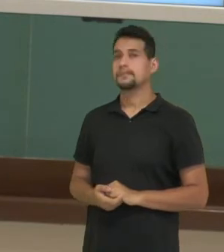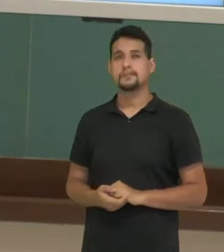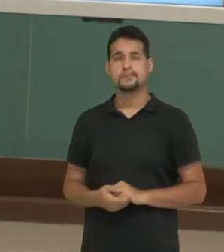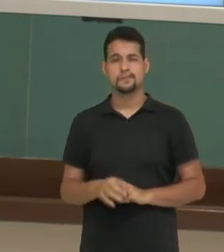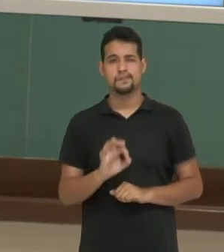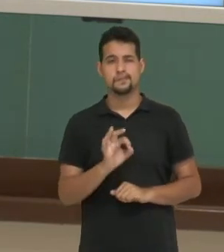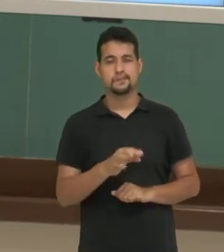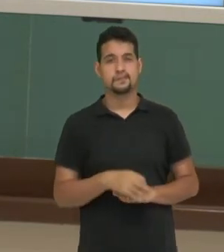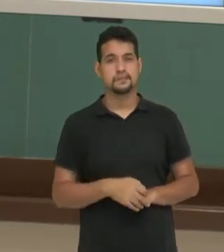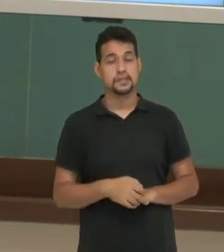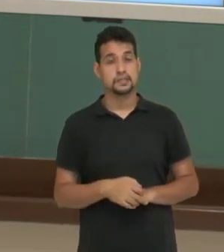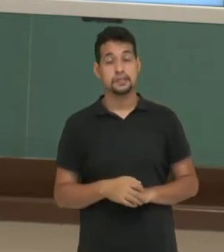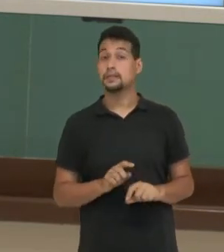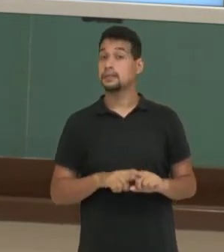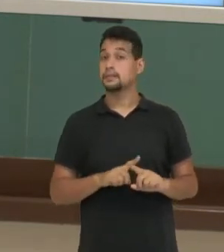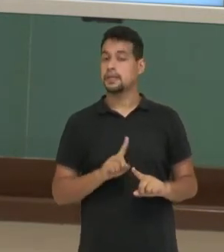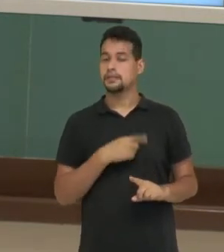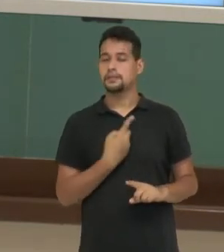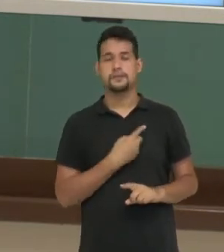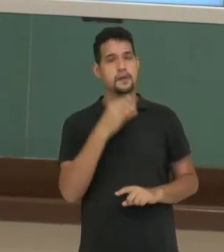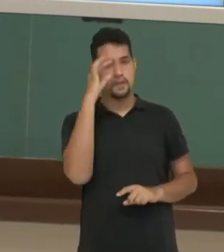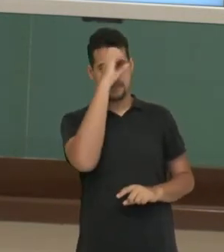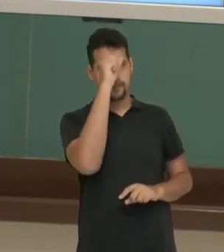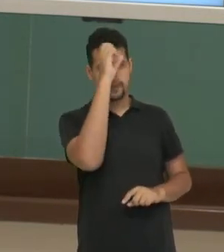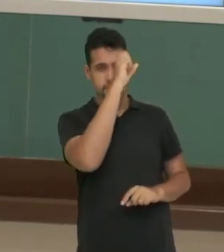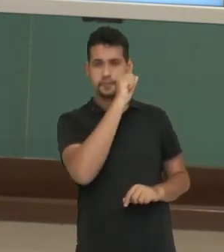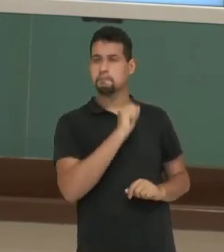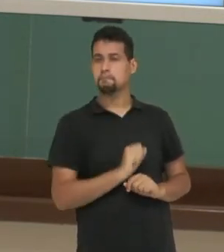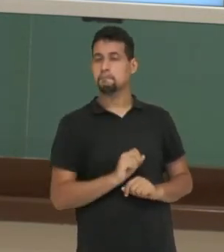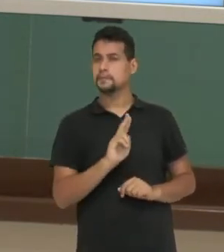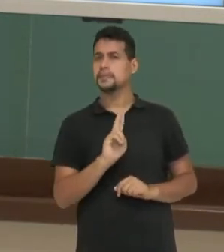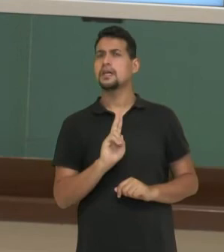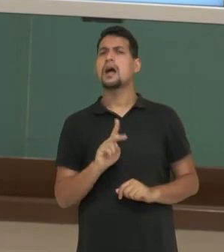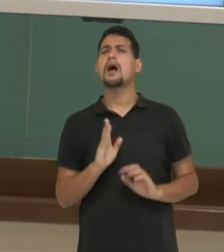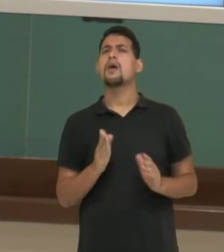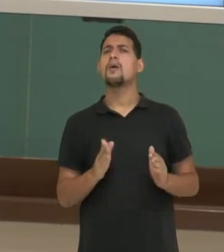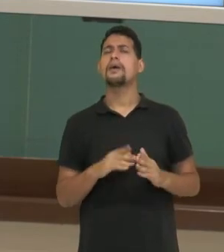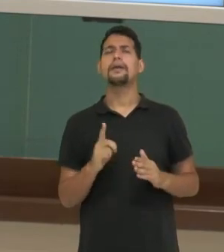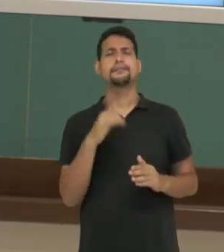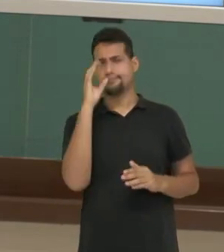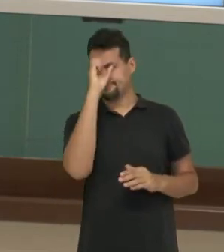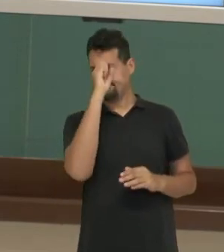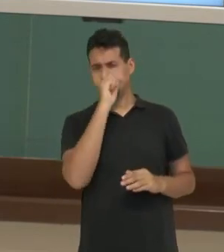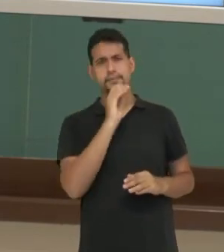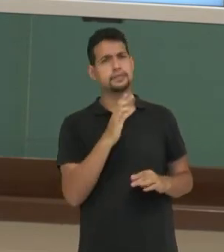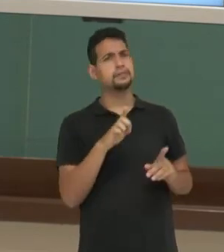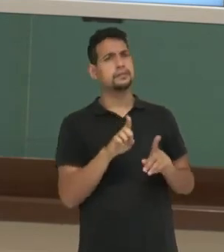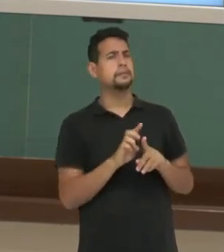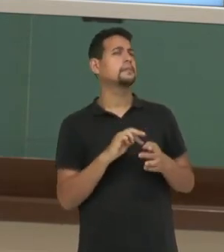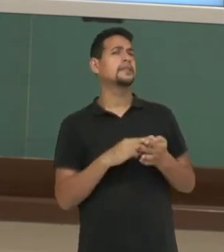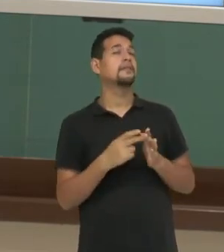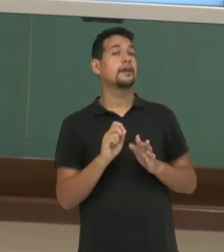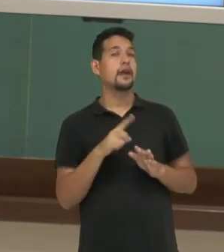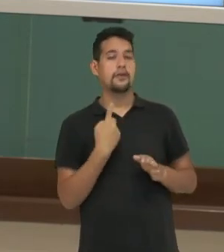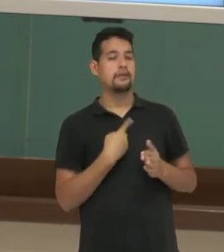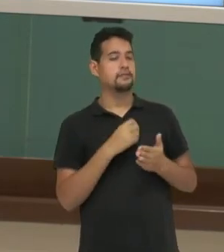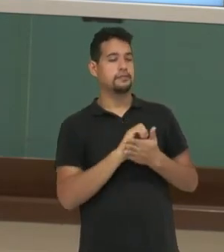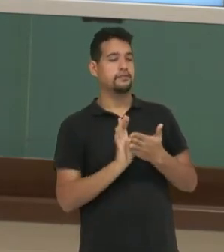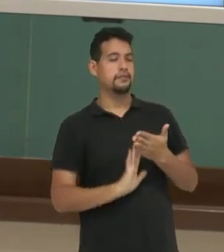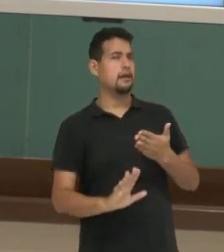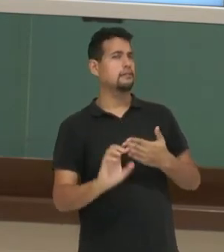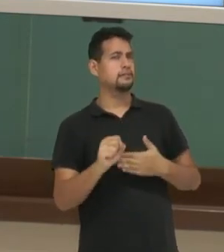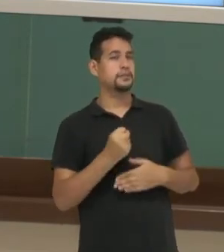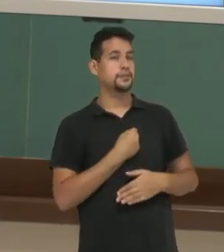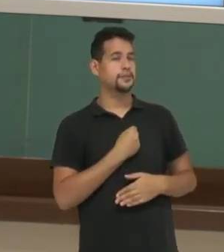Certo? Já que nós aprendemos aqui a conjugação, vimos aqui, vamos para a nossa atividade.